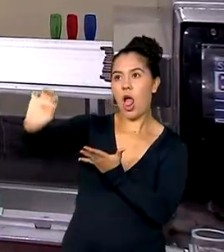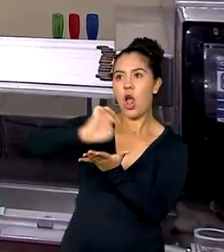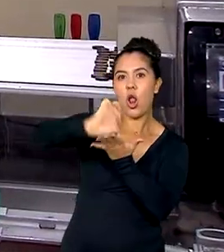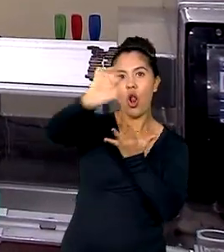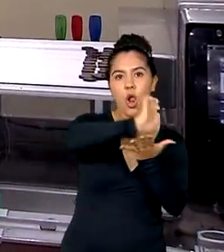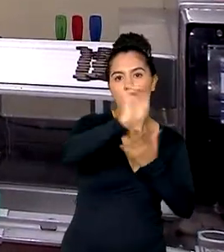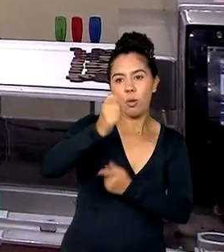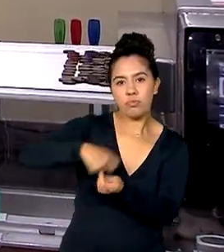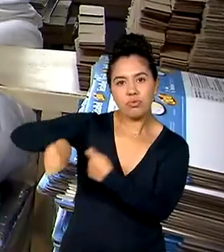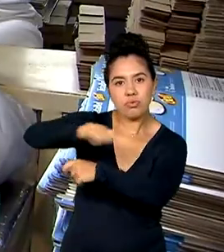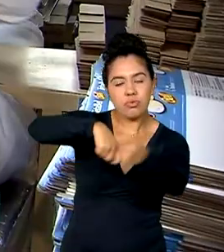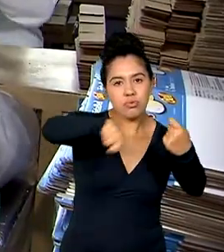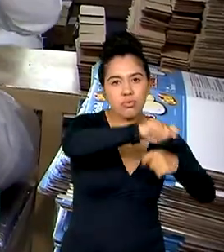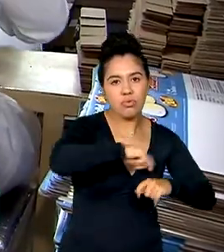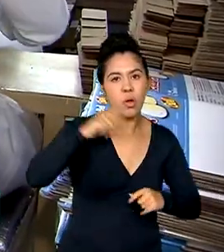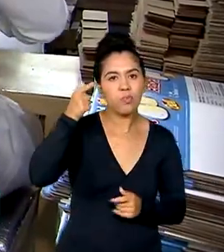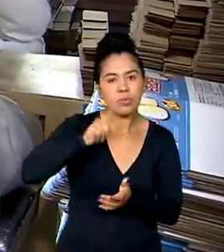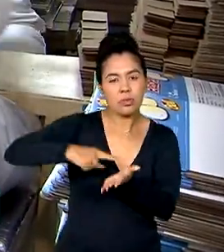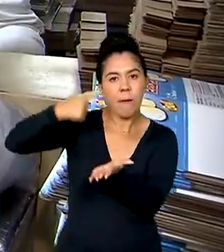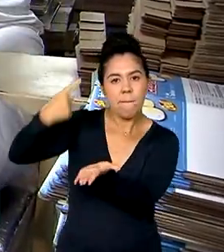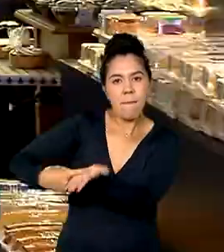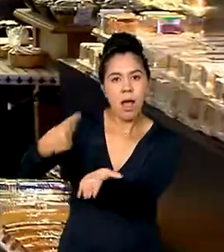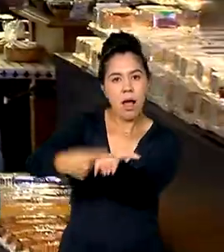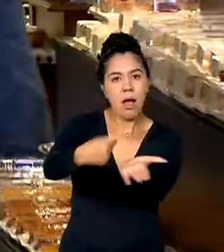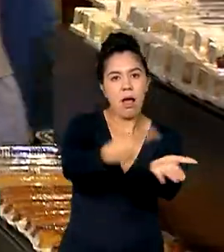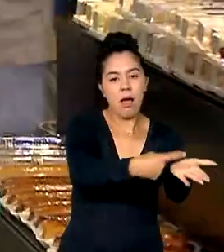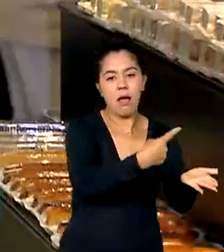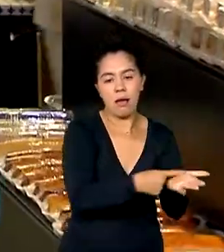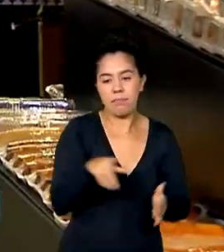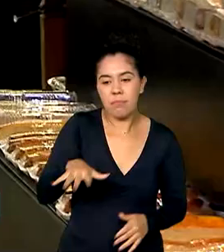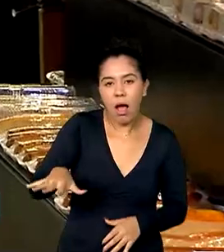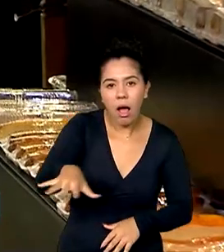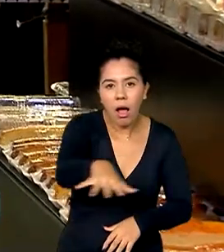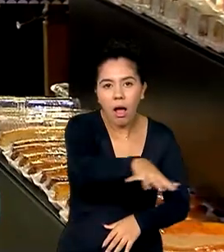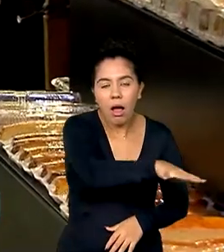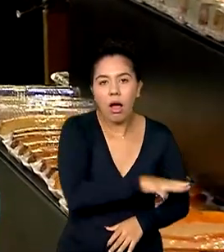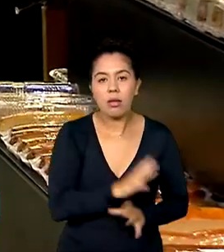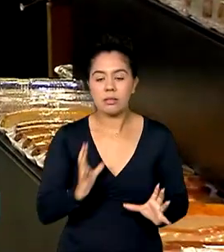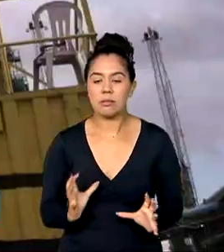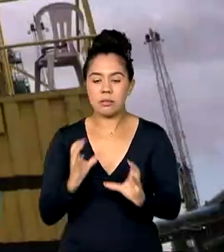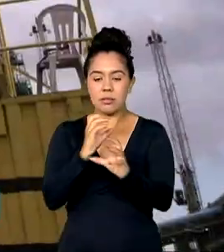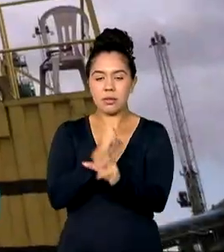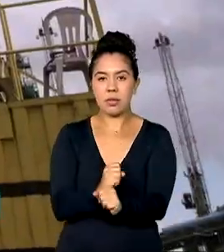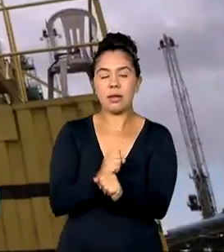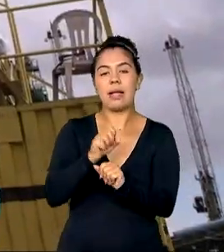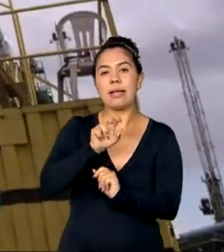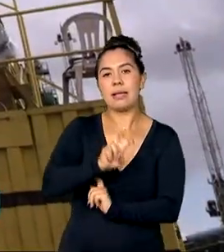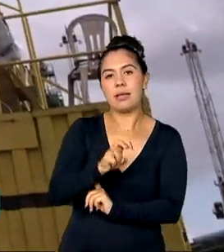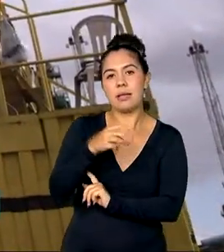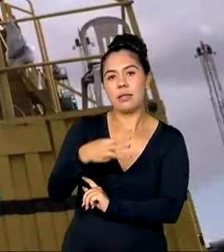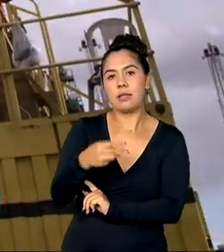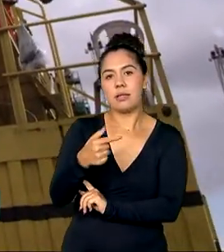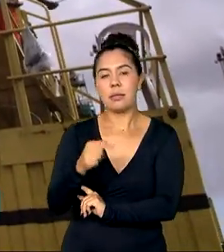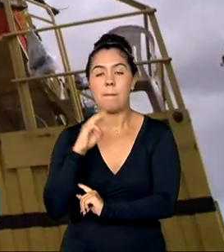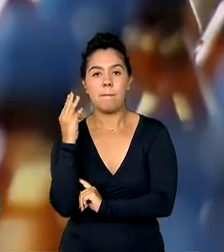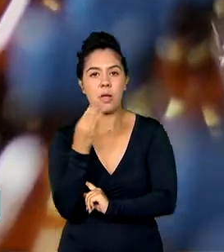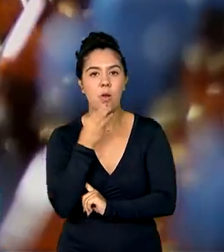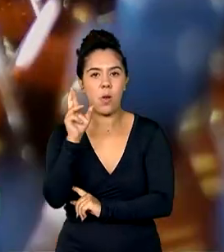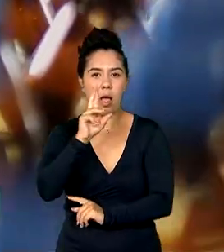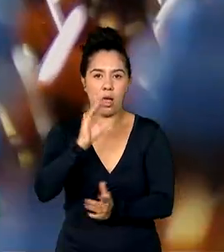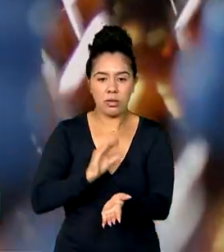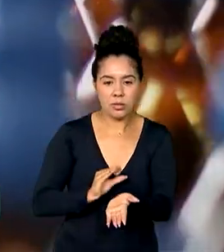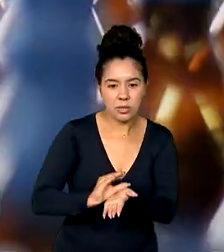os convênios firmados com entidades setoriais, os investimentos chegam a 537 milhões de reais.